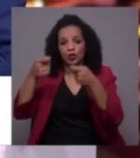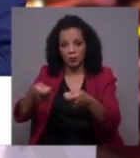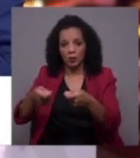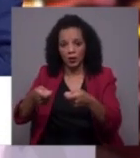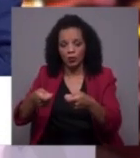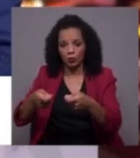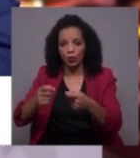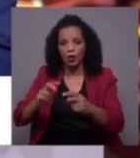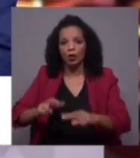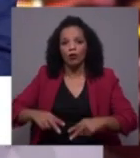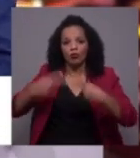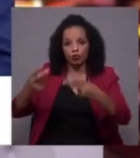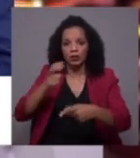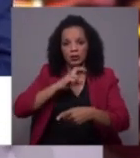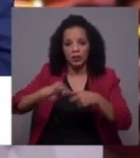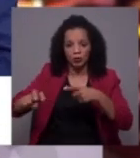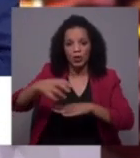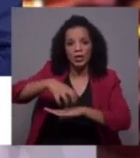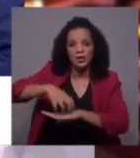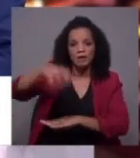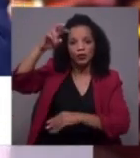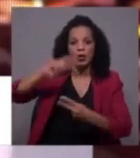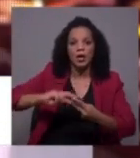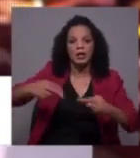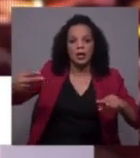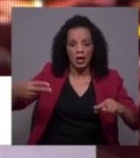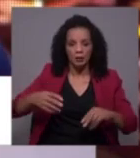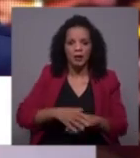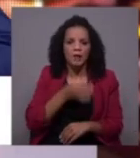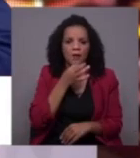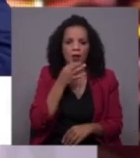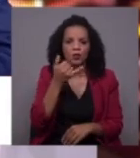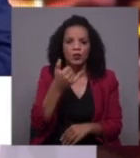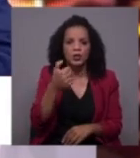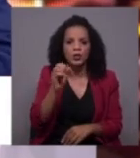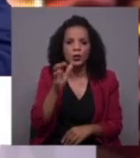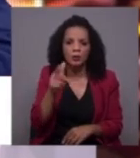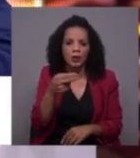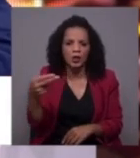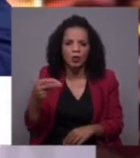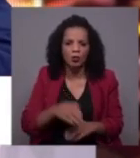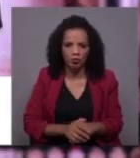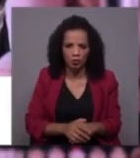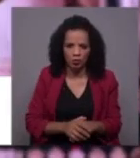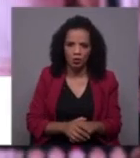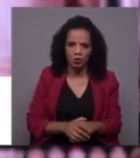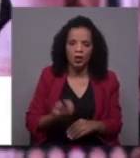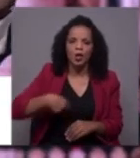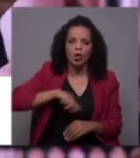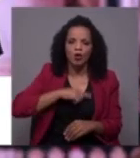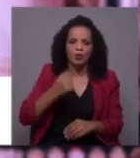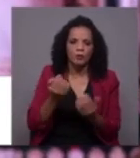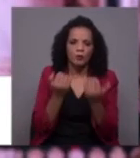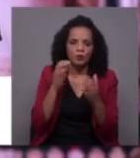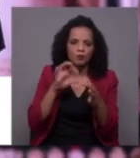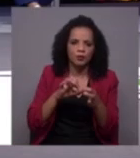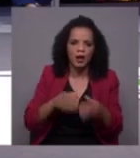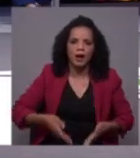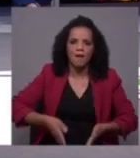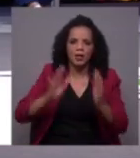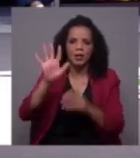da transição energética dos edifícios da Câmara, estamos a falar de cerca de 250 mil euros. Mas nós temos números sobre a poluição na Avenida da Liberdade, que é